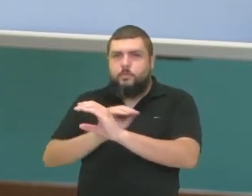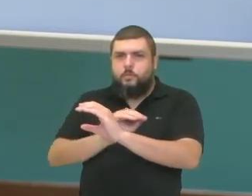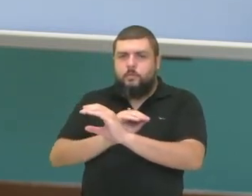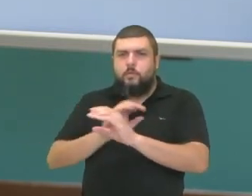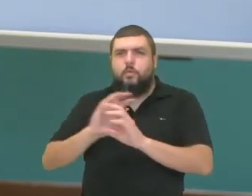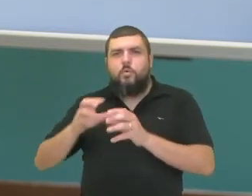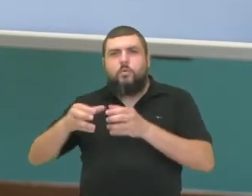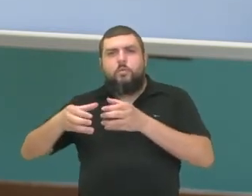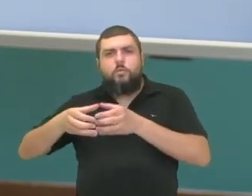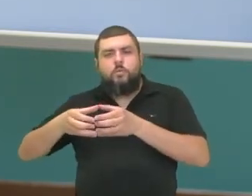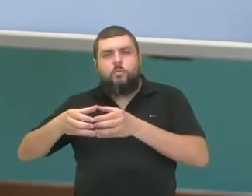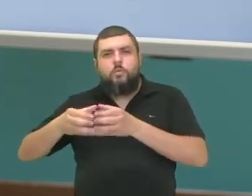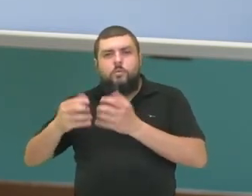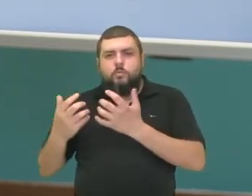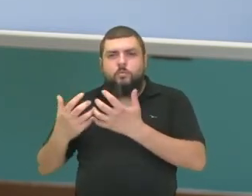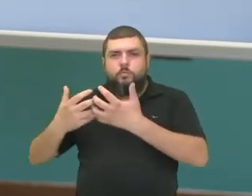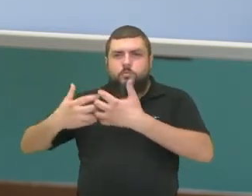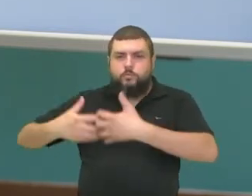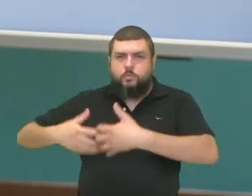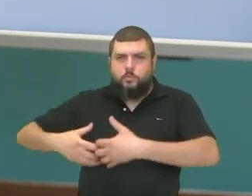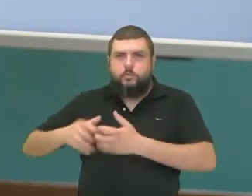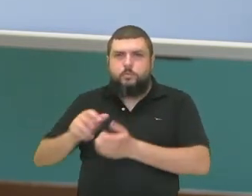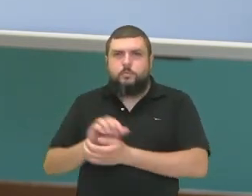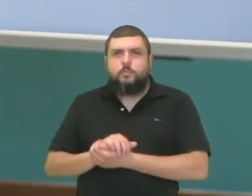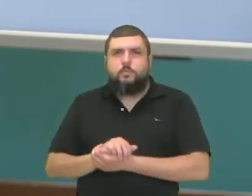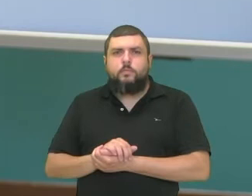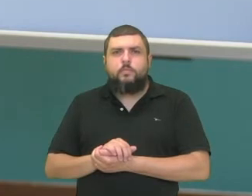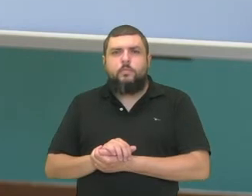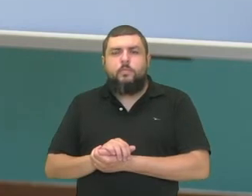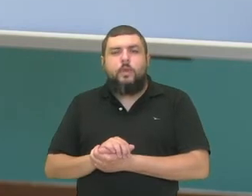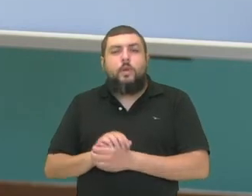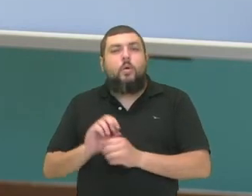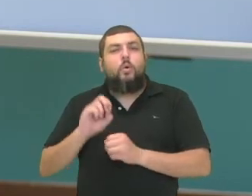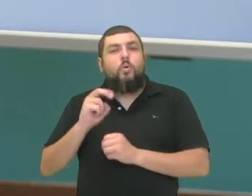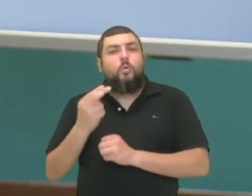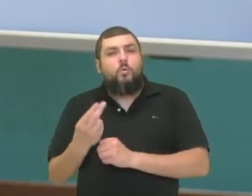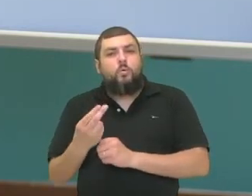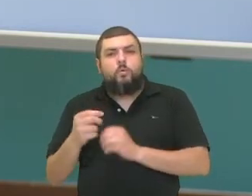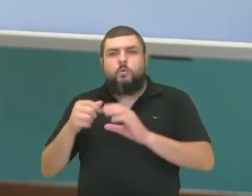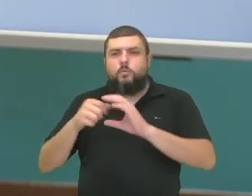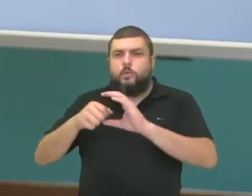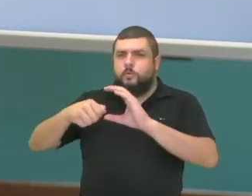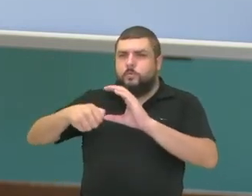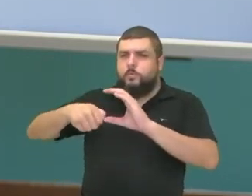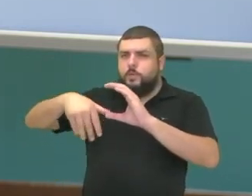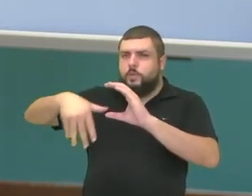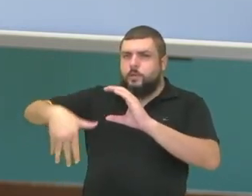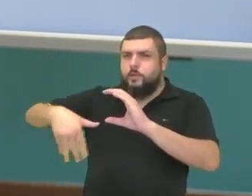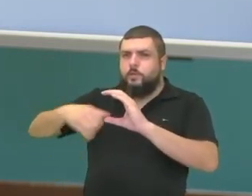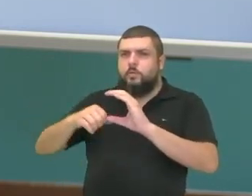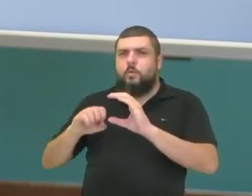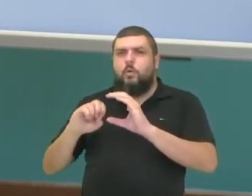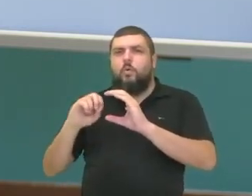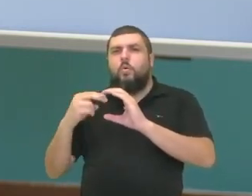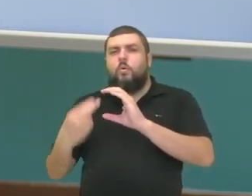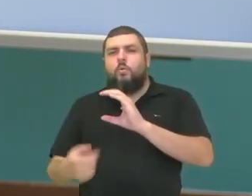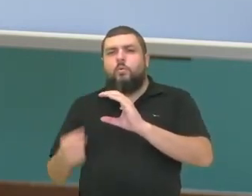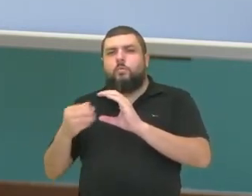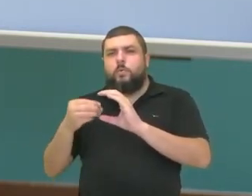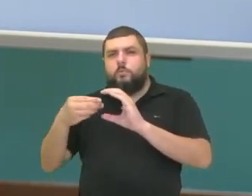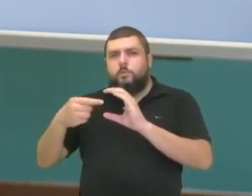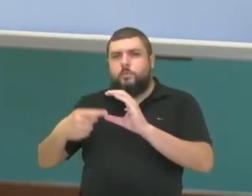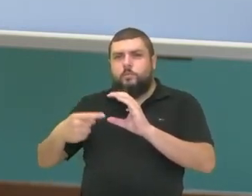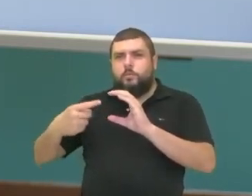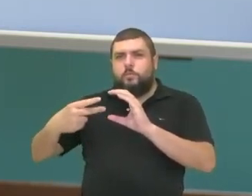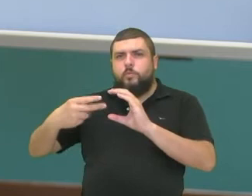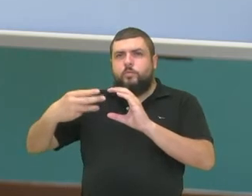grupo funcional, na posição de uma ramificação ou então de uma insaturação.